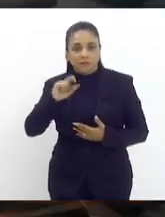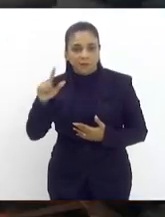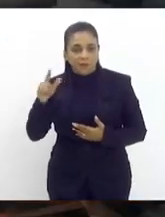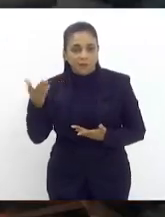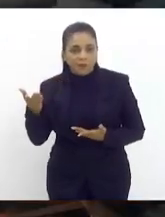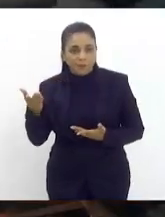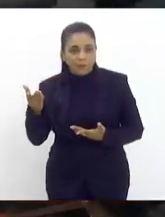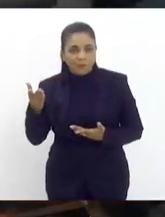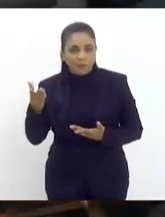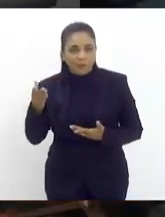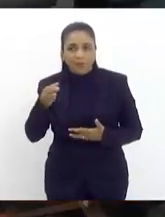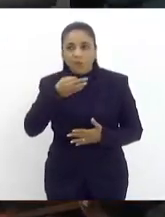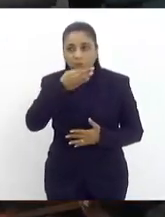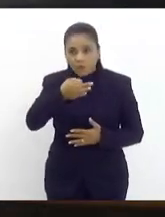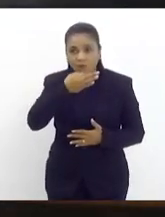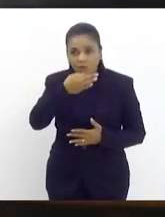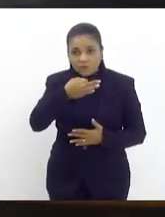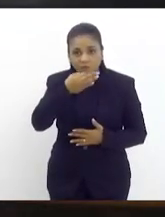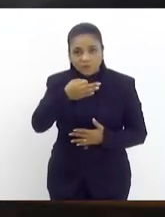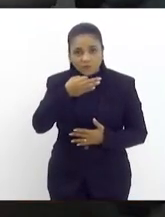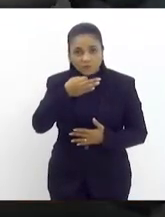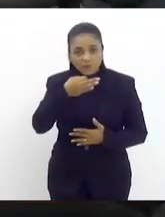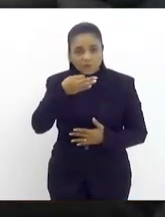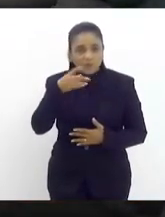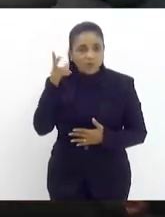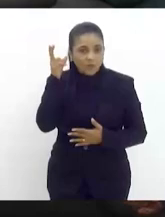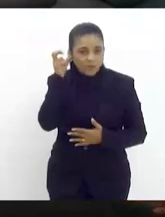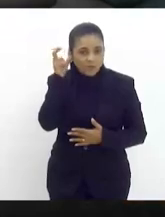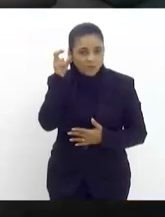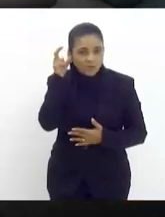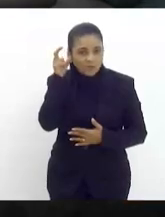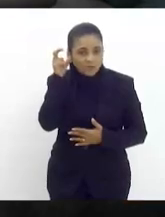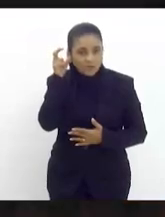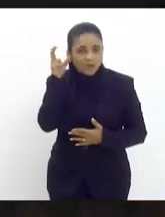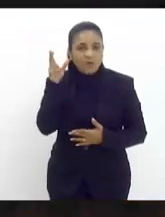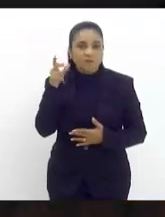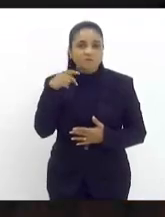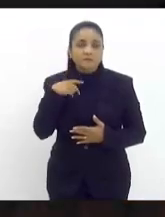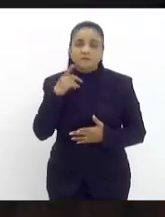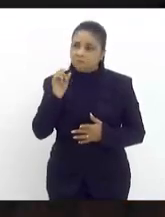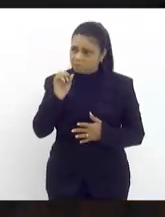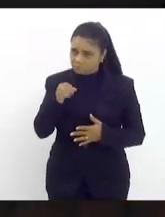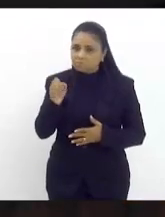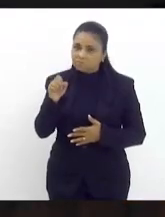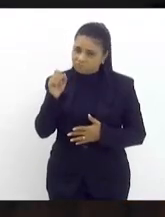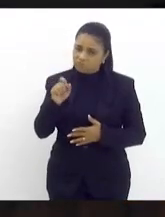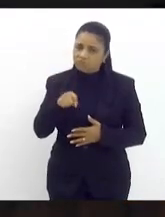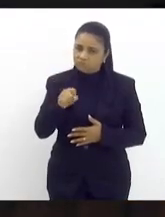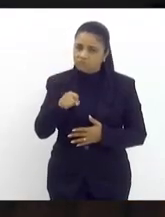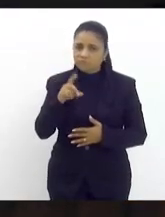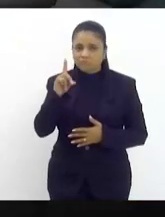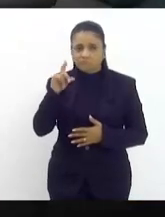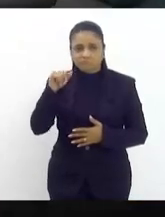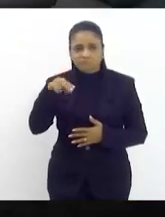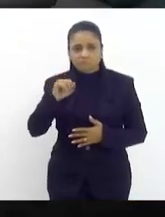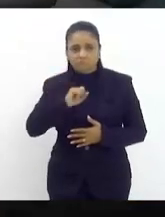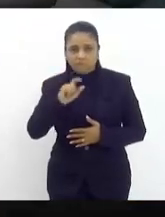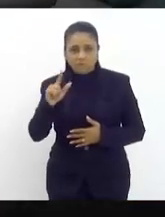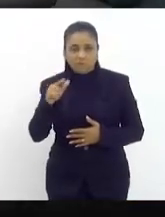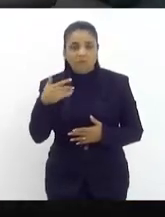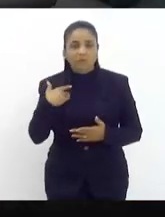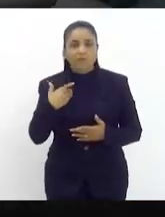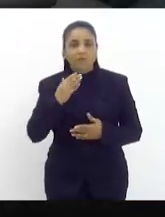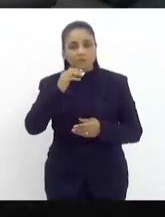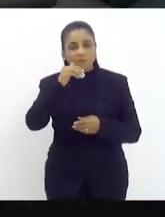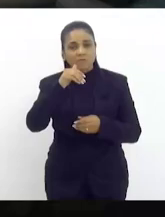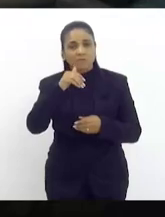Alguém está ouvindo o áudio? Ouvindo. Está saindo, deputado Daniel Librelon. Pode falar, à vontade. Caiu aqui